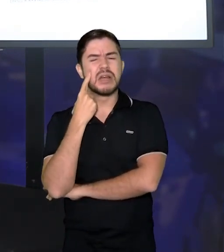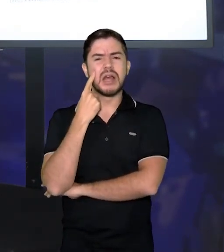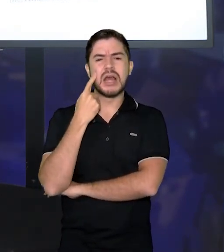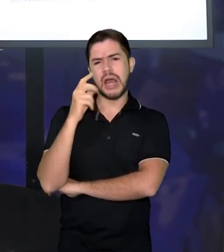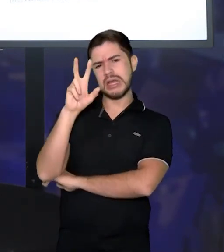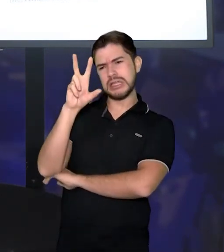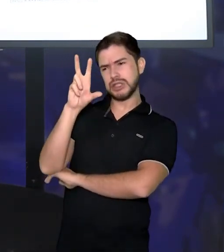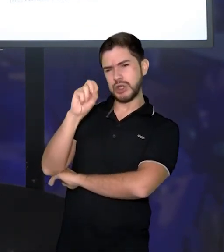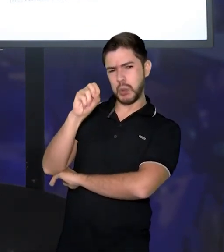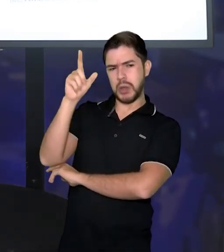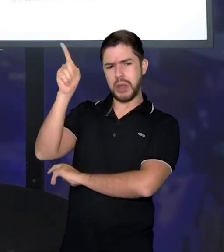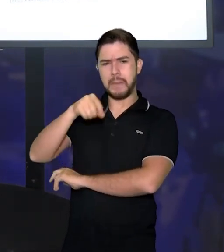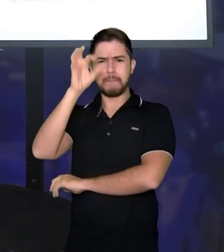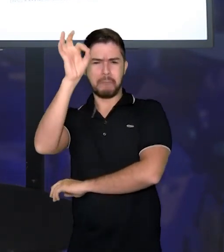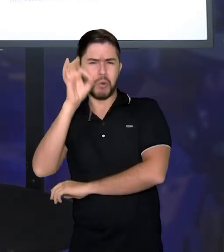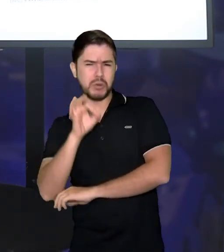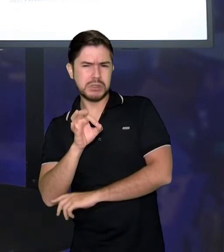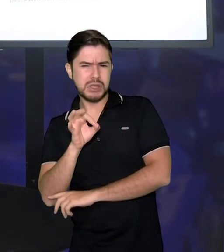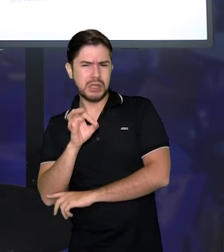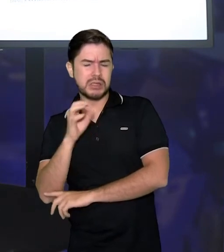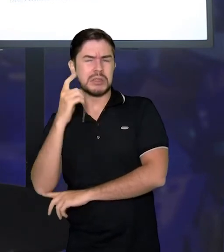75%? 50%.